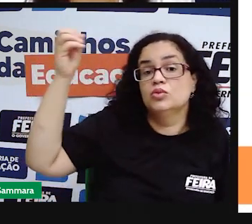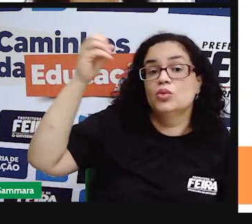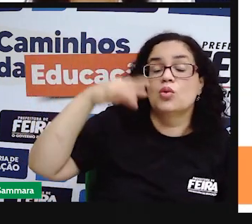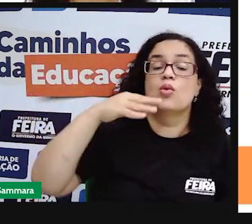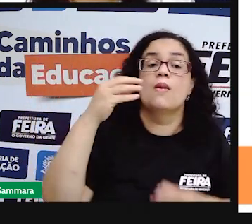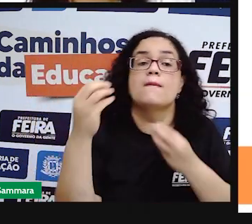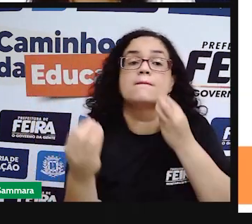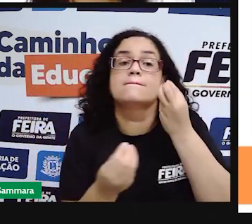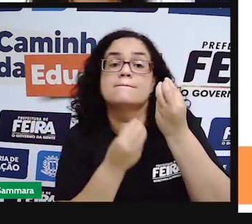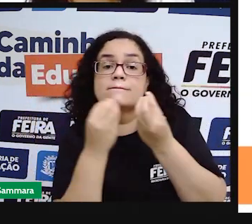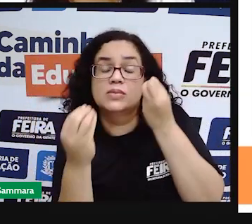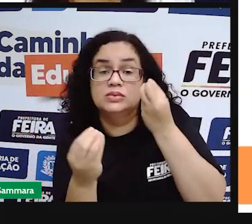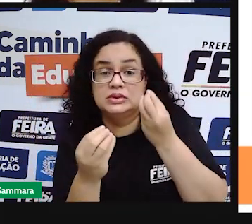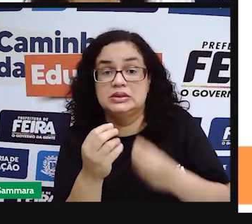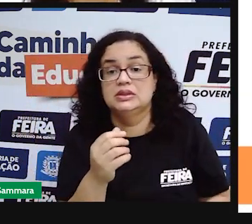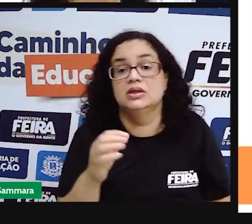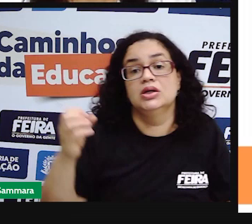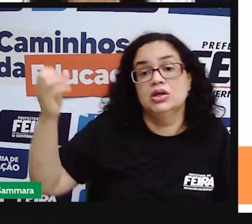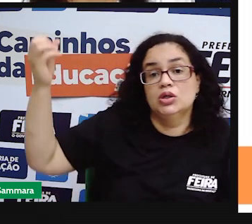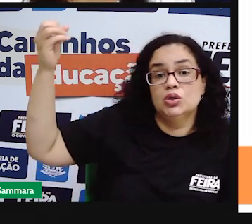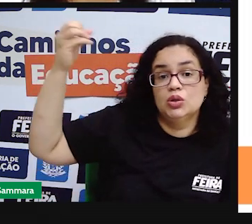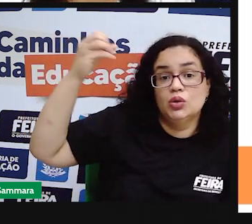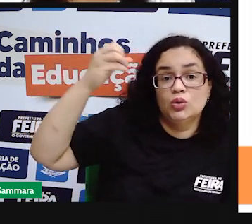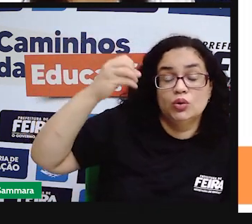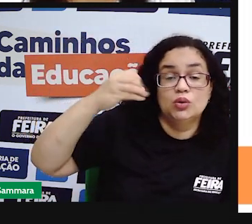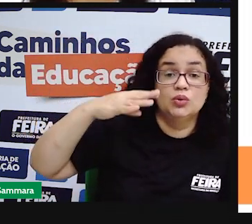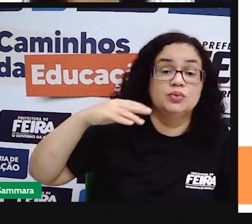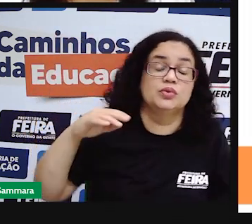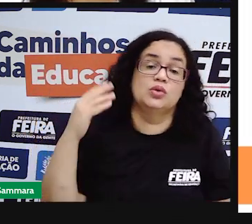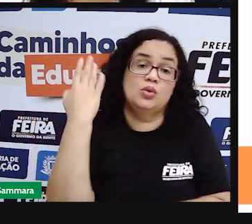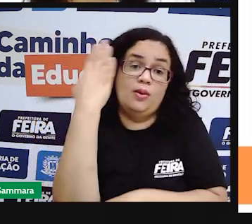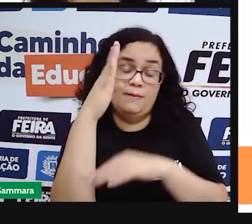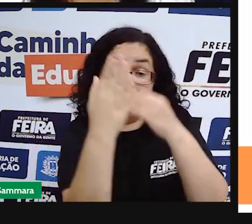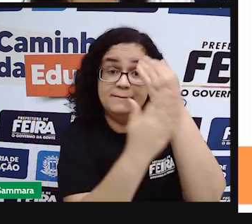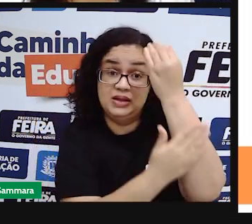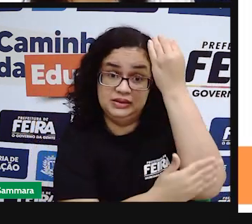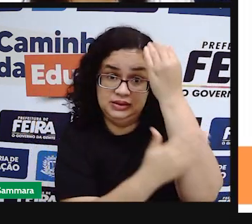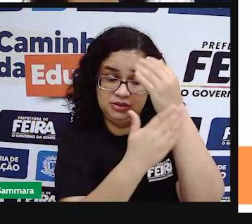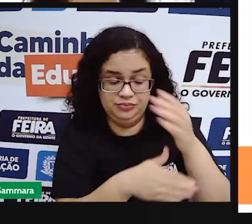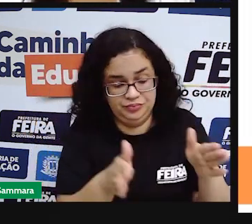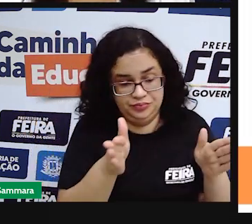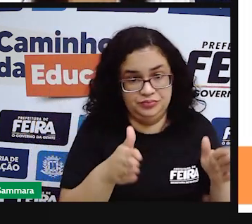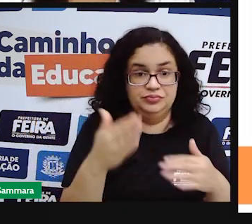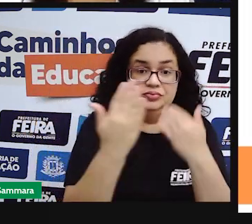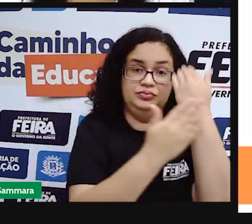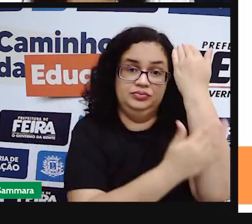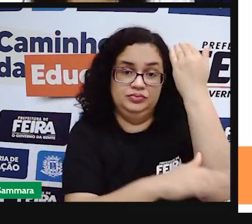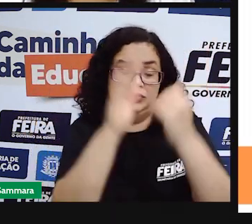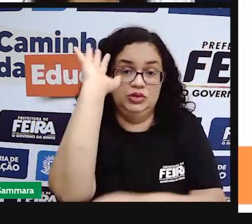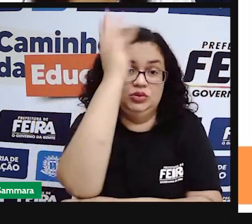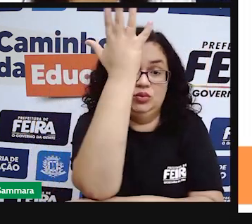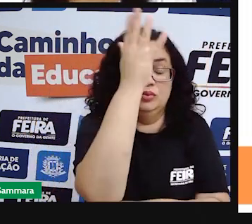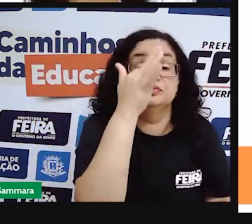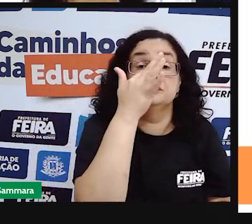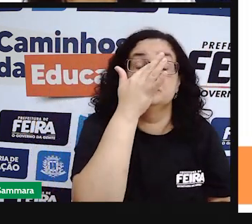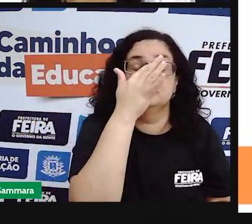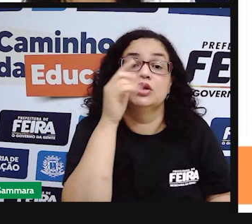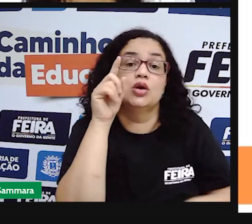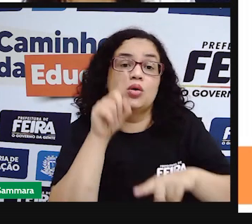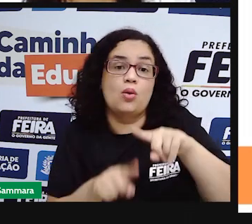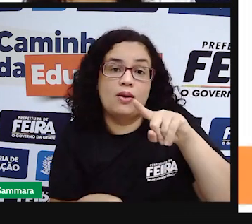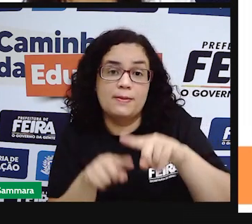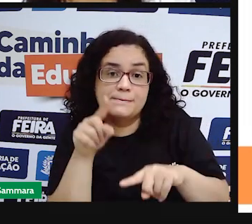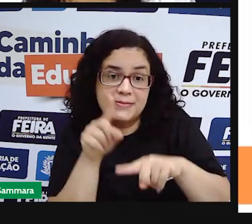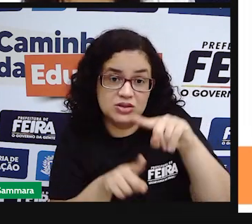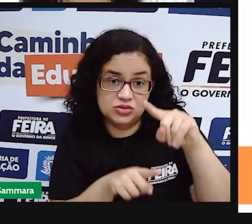a fonte de luz. O bloco de madeira é o objeto. E a sombra,